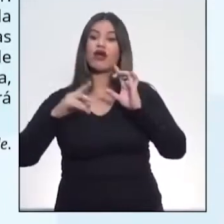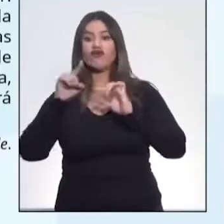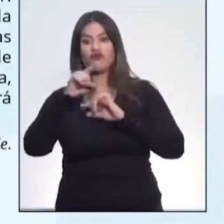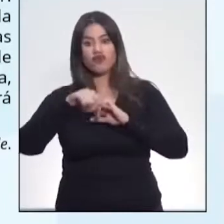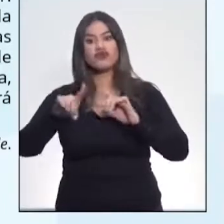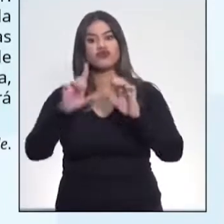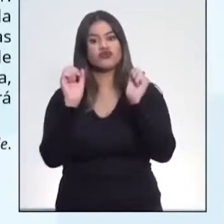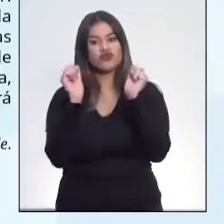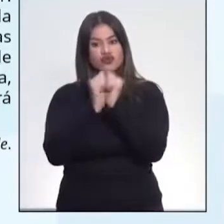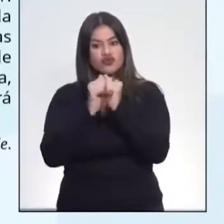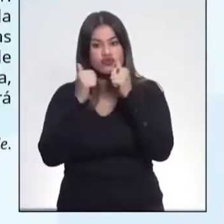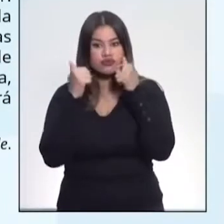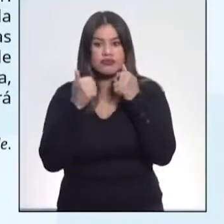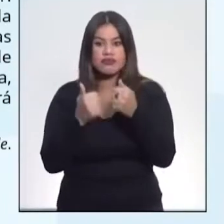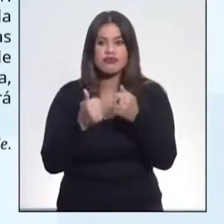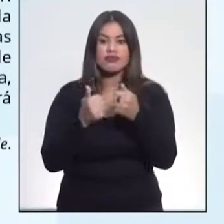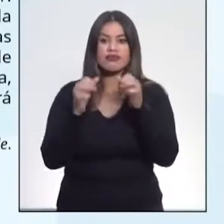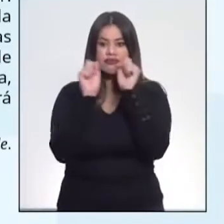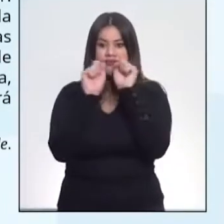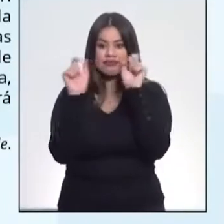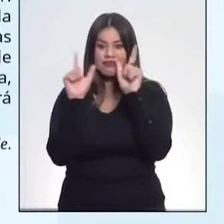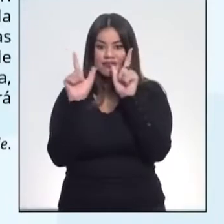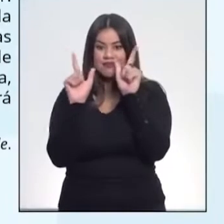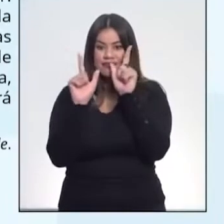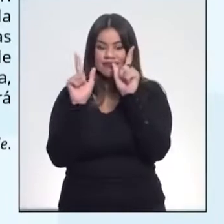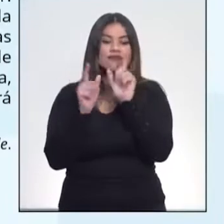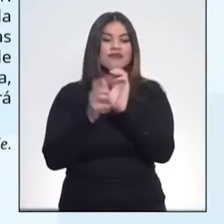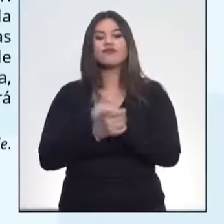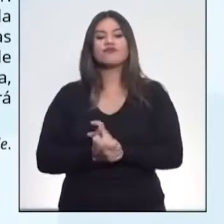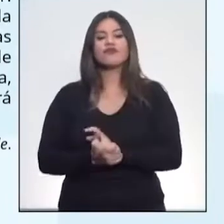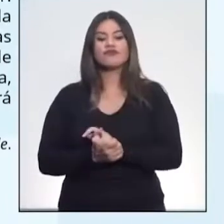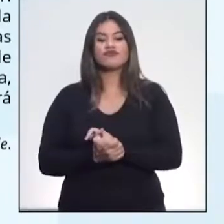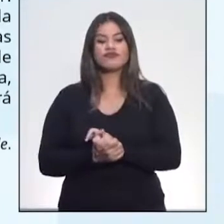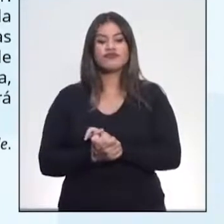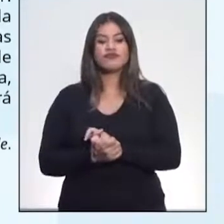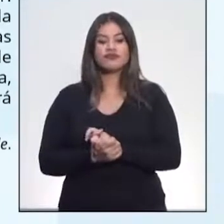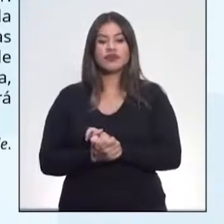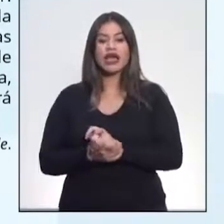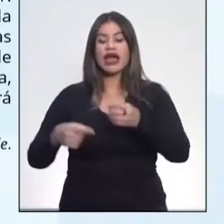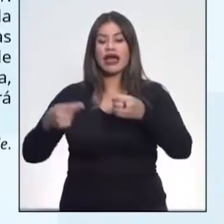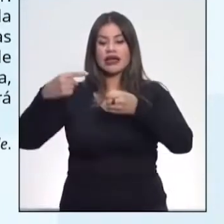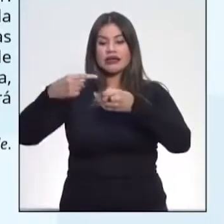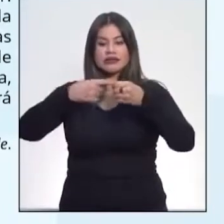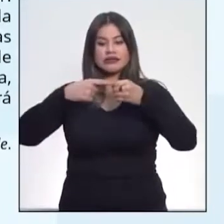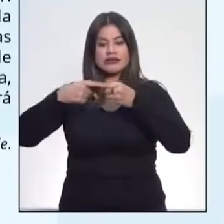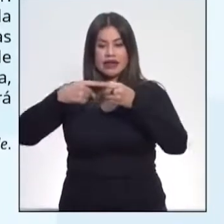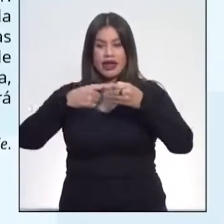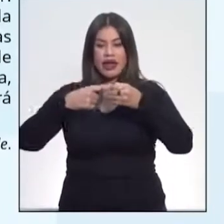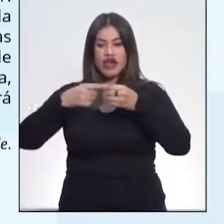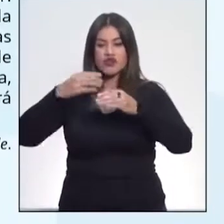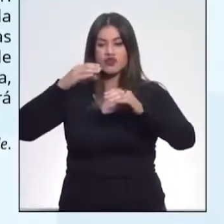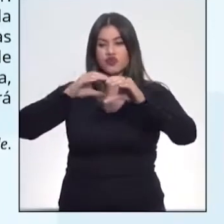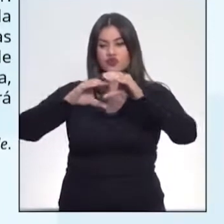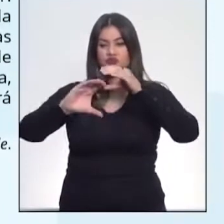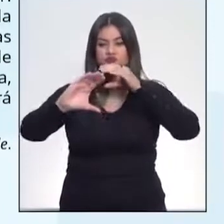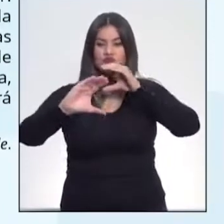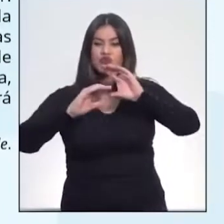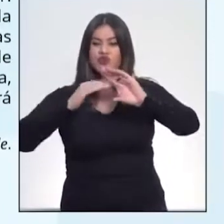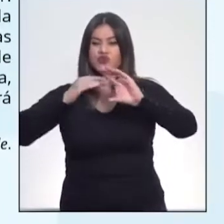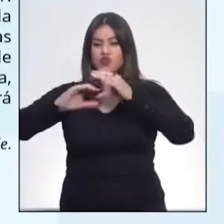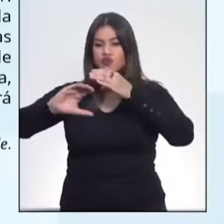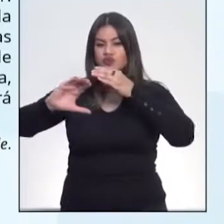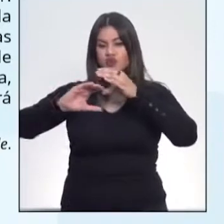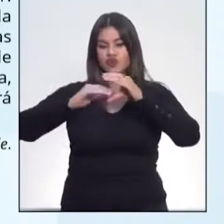ninguém dormindo vamos lá dentro do possível a cidade deve se comunicar ao mesmo tempo do